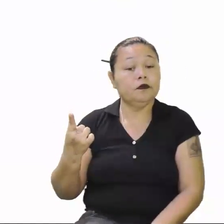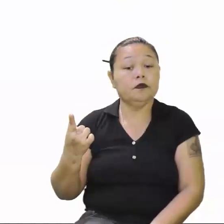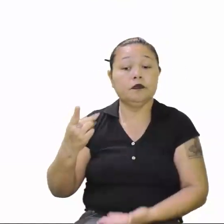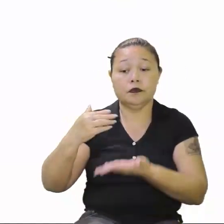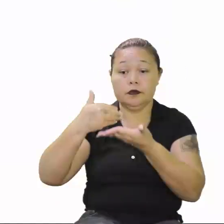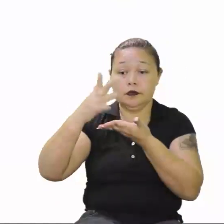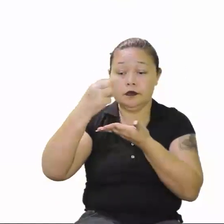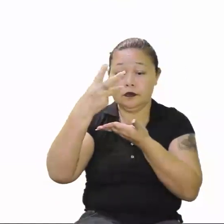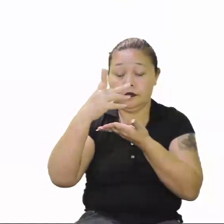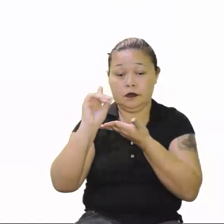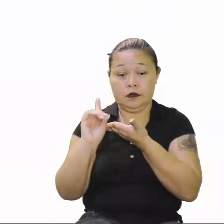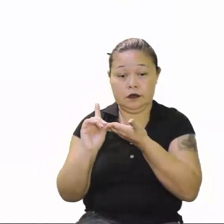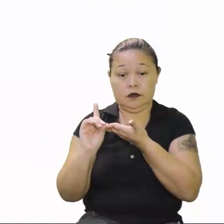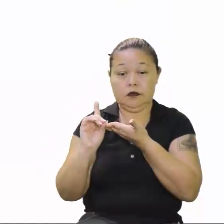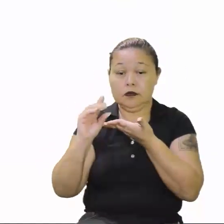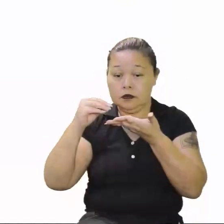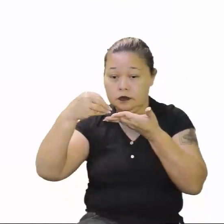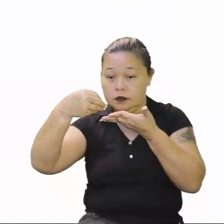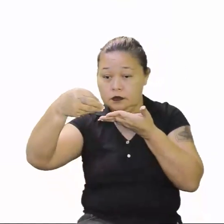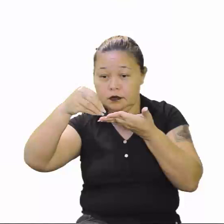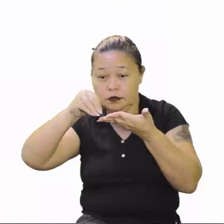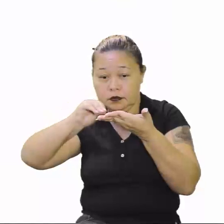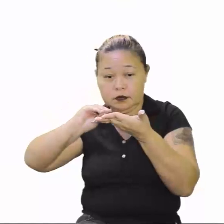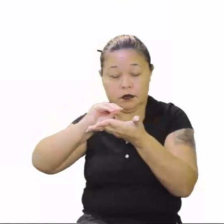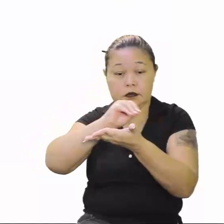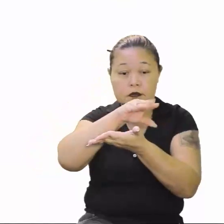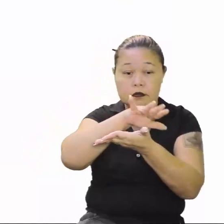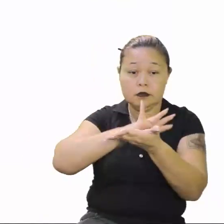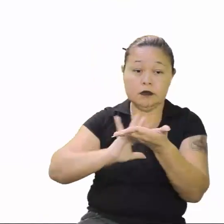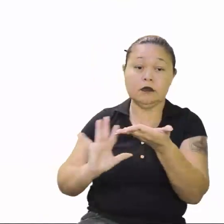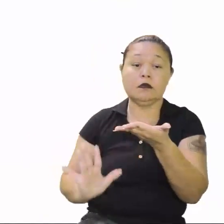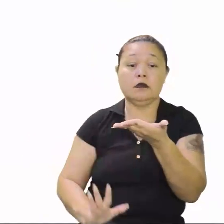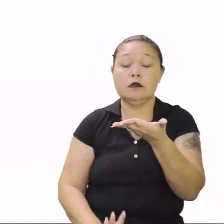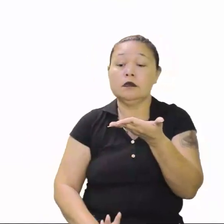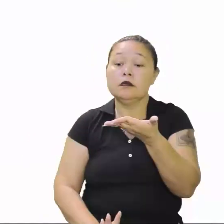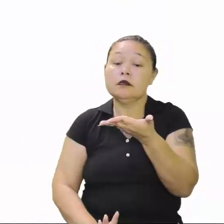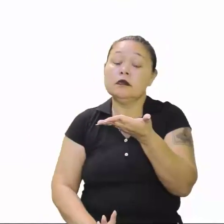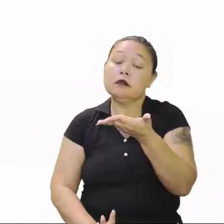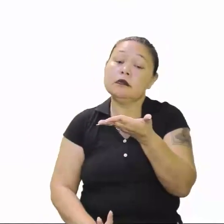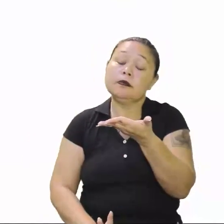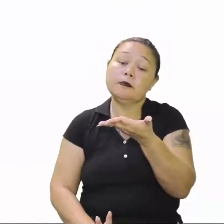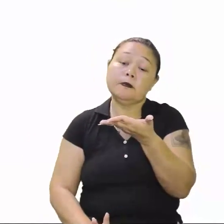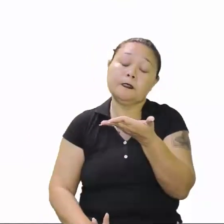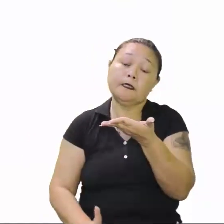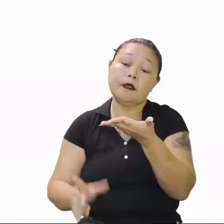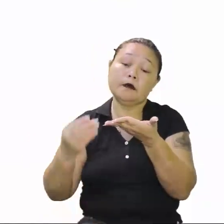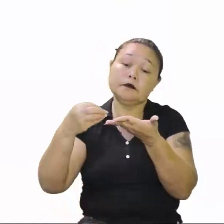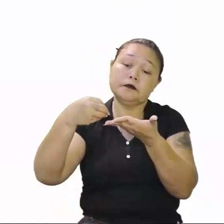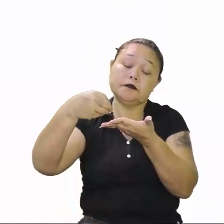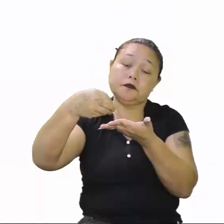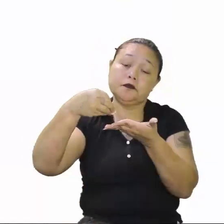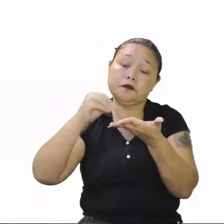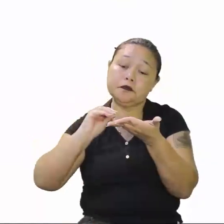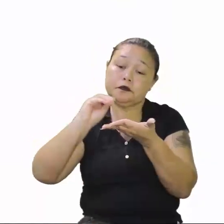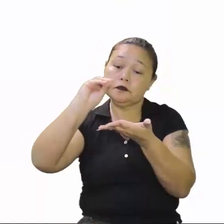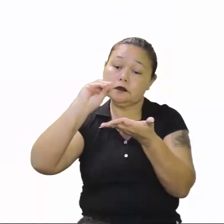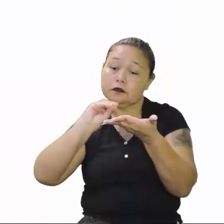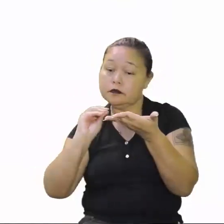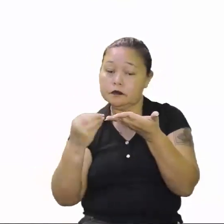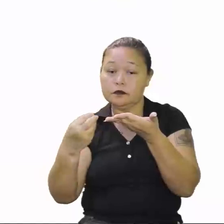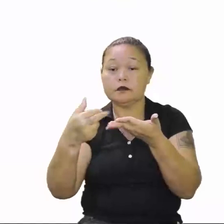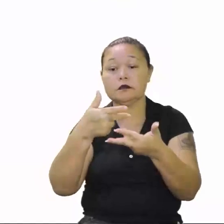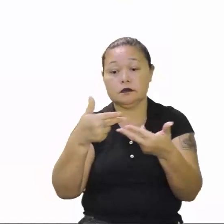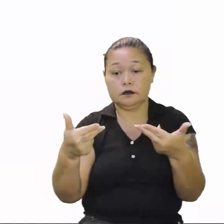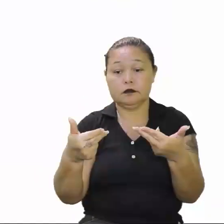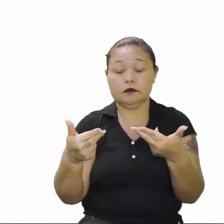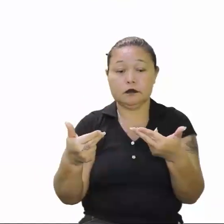dimensões, seriam os planos X, Y e Z, ou seja, você está trabalhando no comprimento, largura, altura e etc.